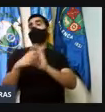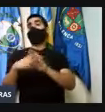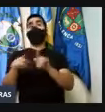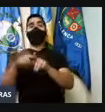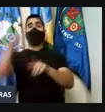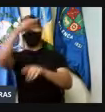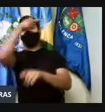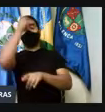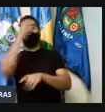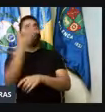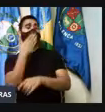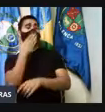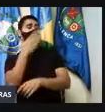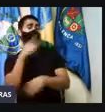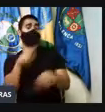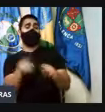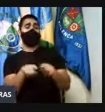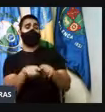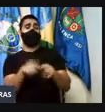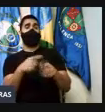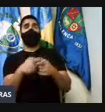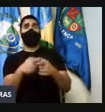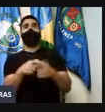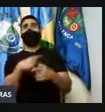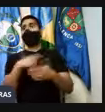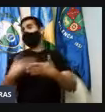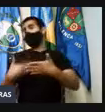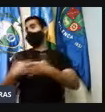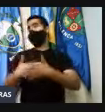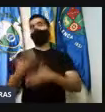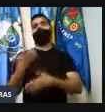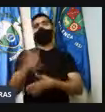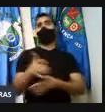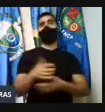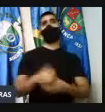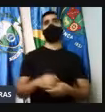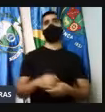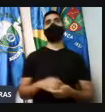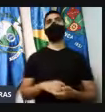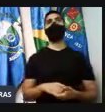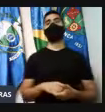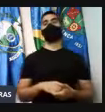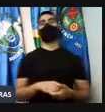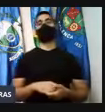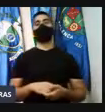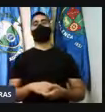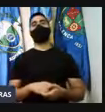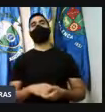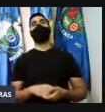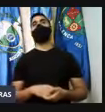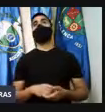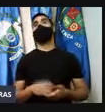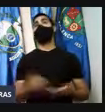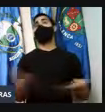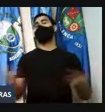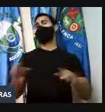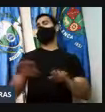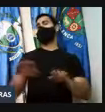prefeito pediu, porque nós temos um impedimento. Então, a nossa situação aqui é fora desse